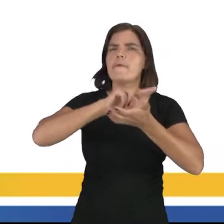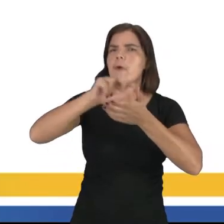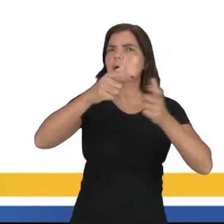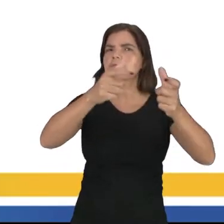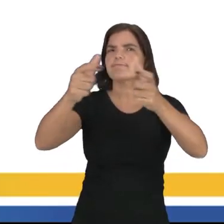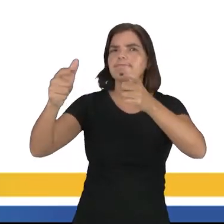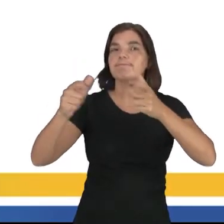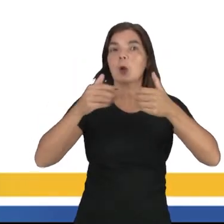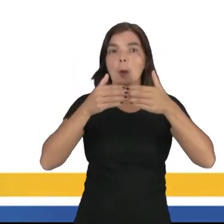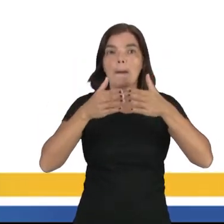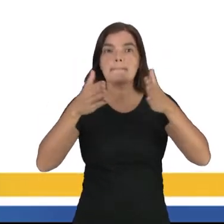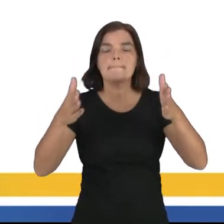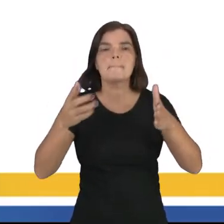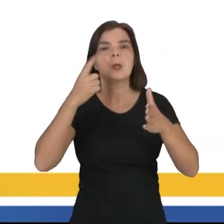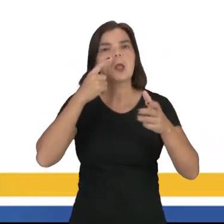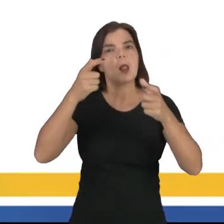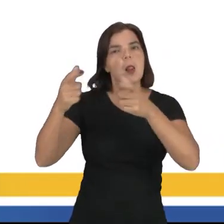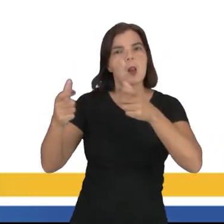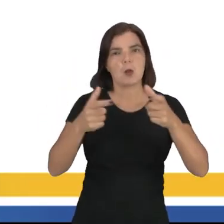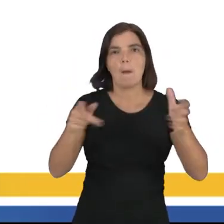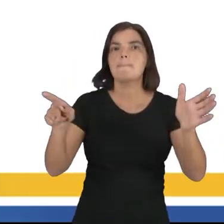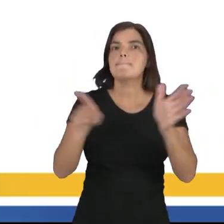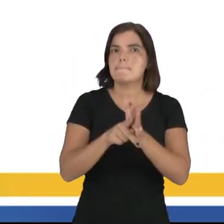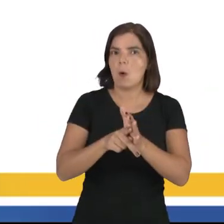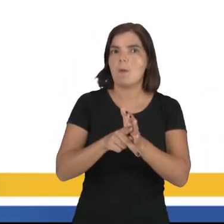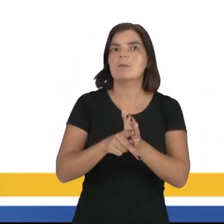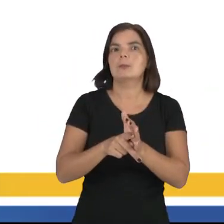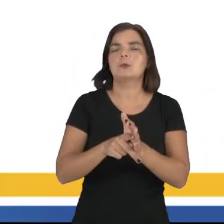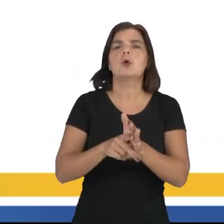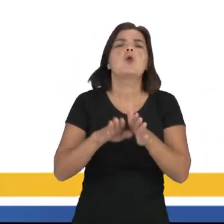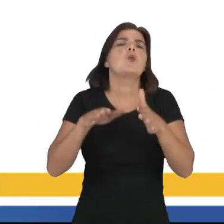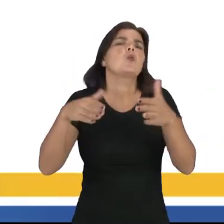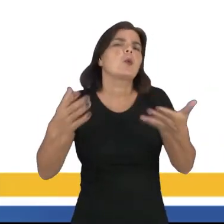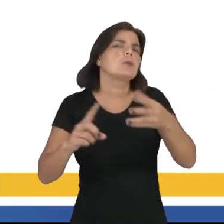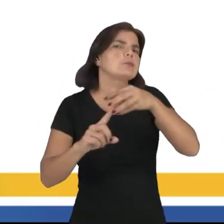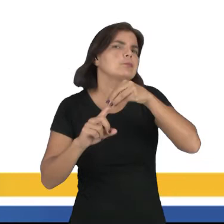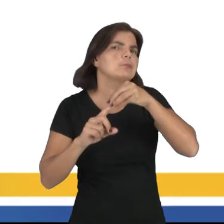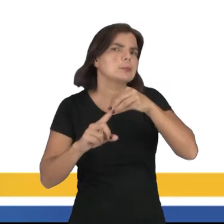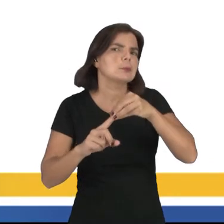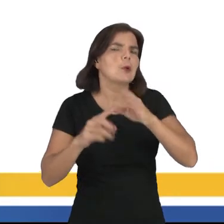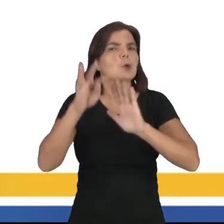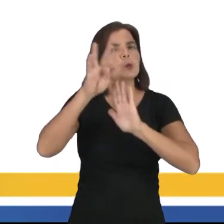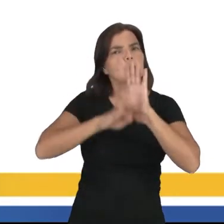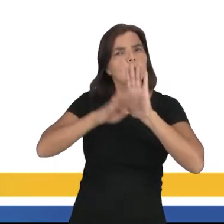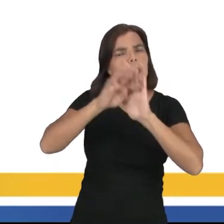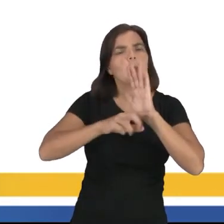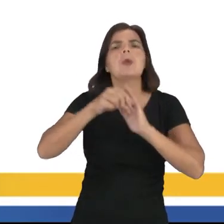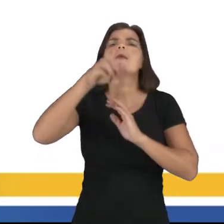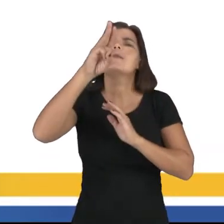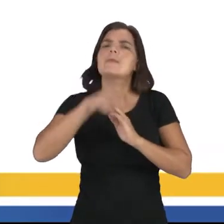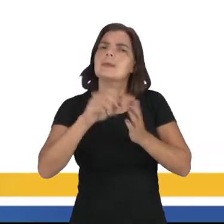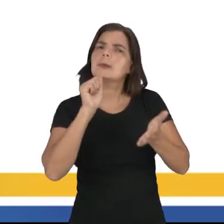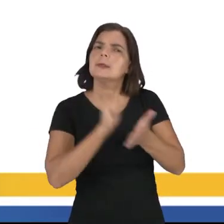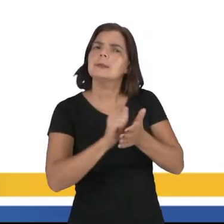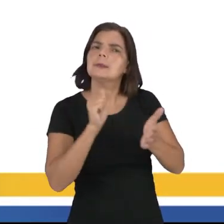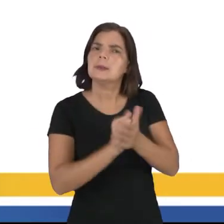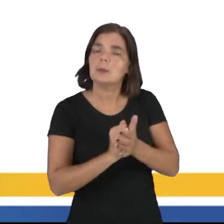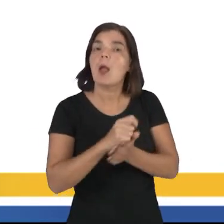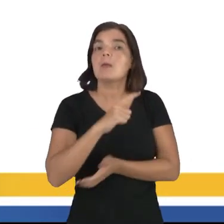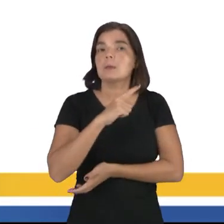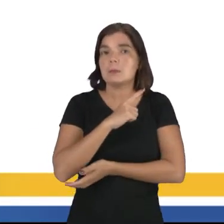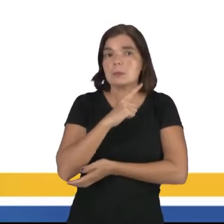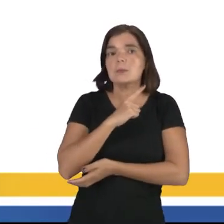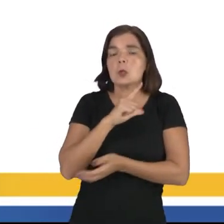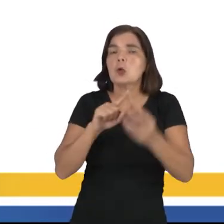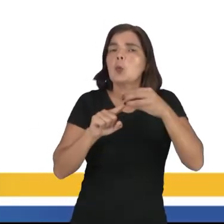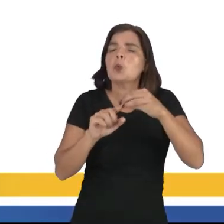ambientes abertos, em lugares públicos, qual é a intenção desse texto? Quem fez esse anúncio publicitário teve